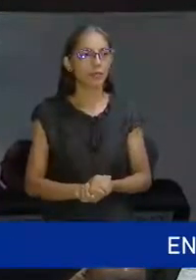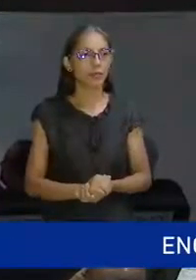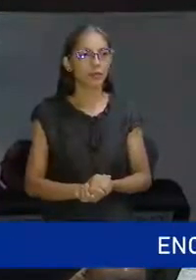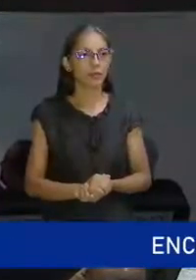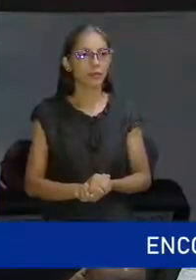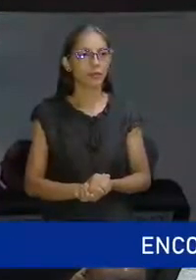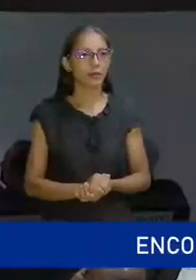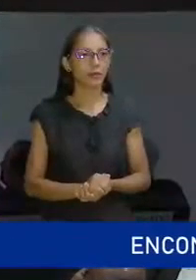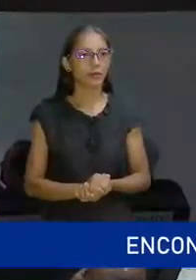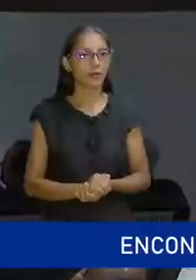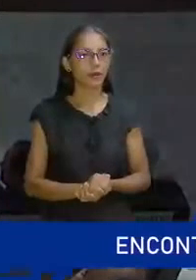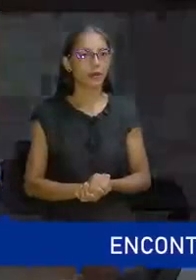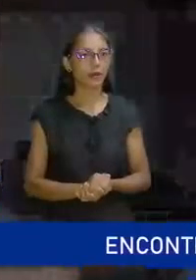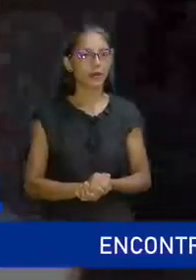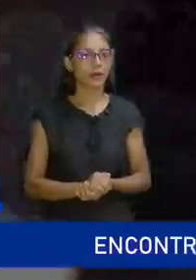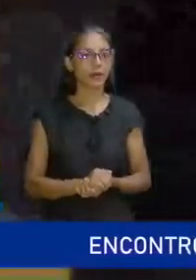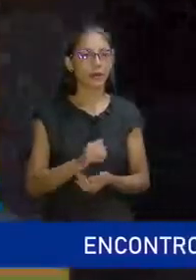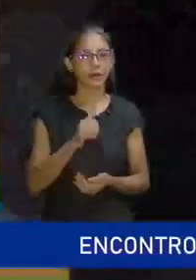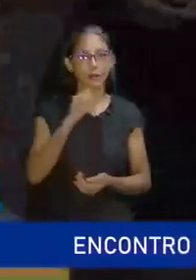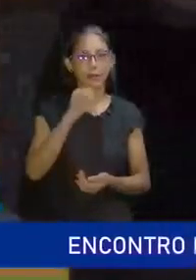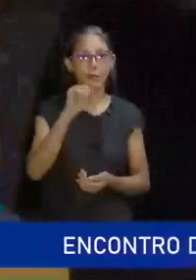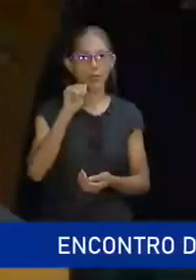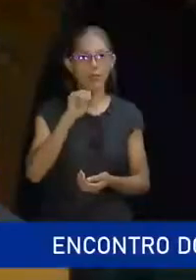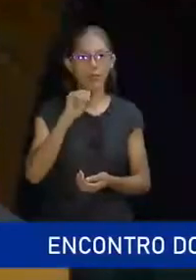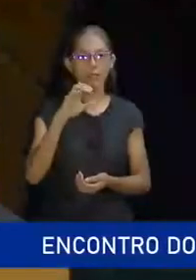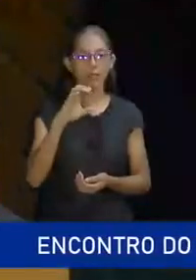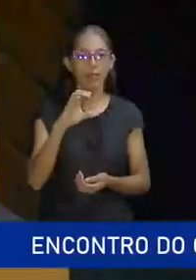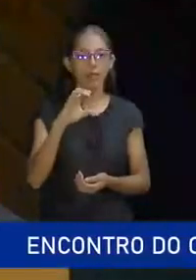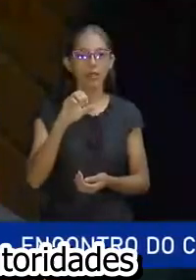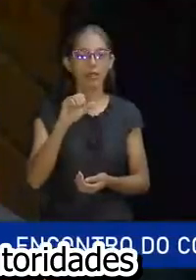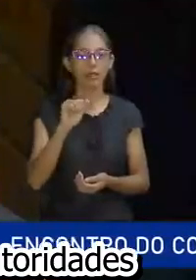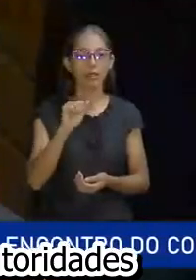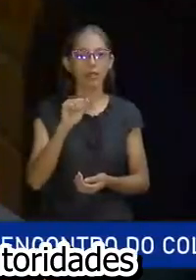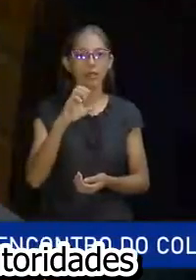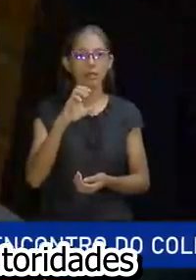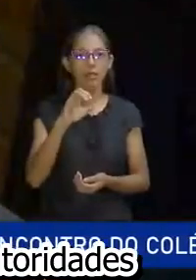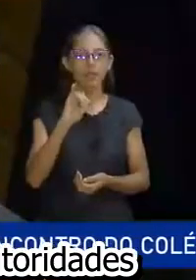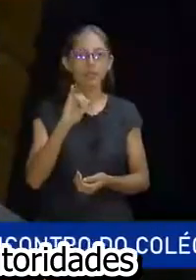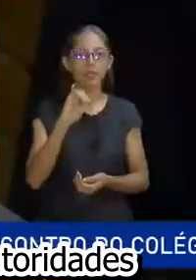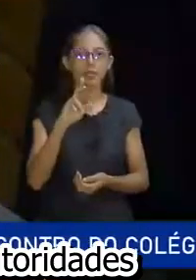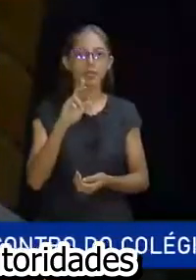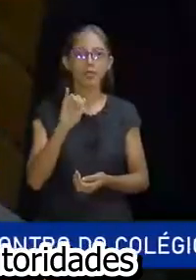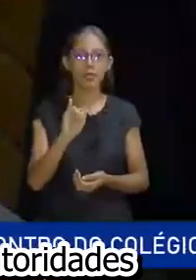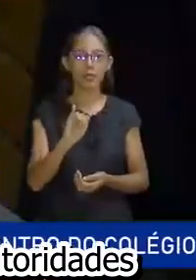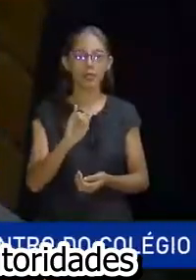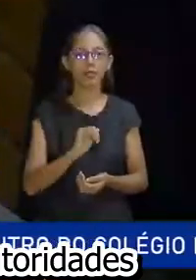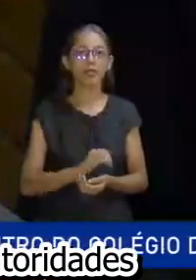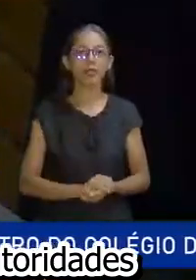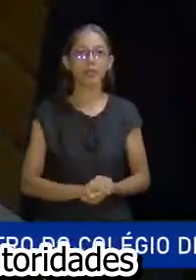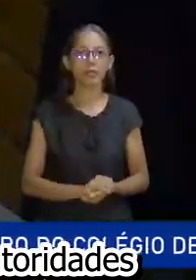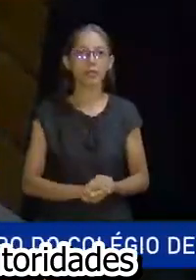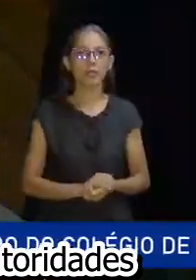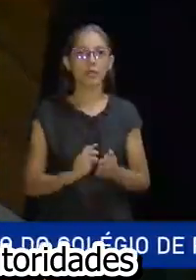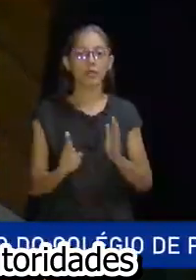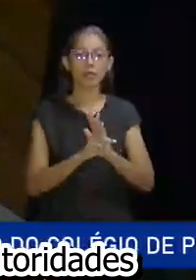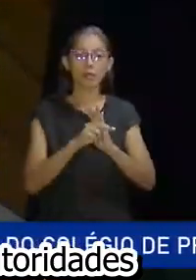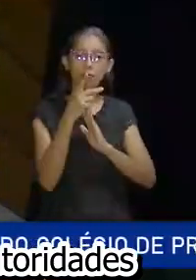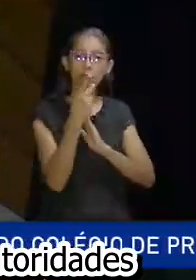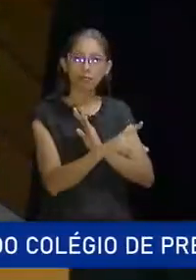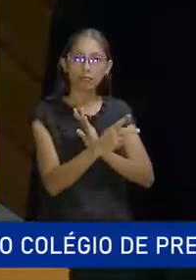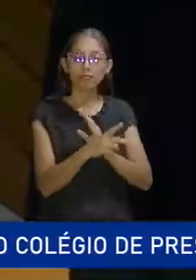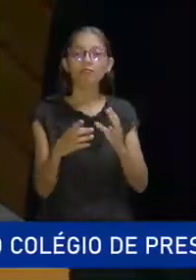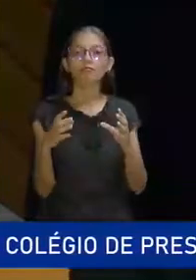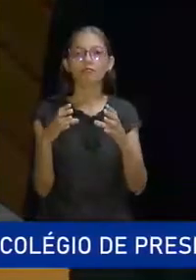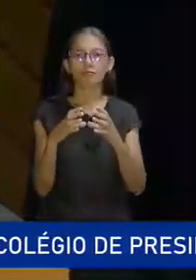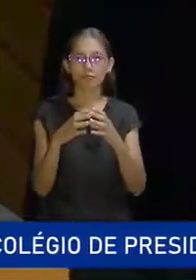a bebida caciri, que é característica da aldeia Wayampi, como forma de honrar as nossas